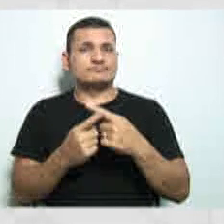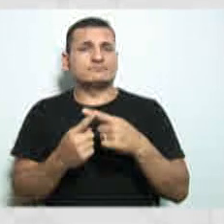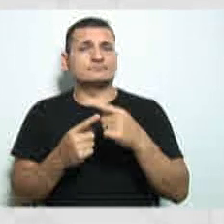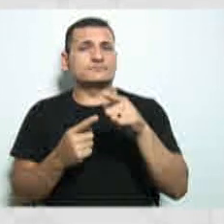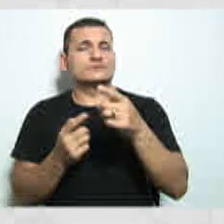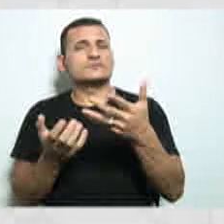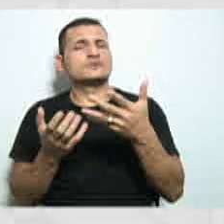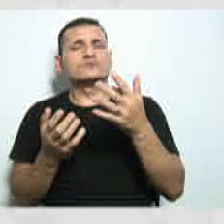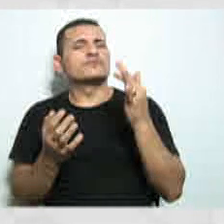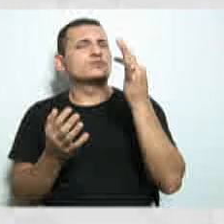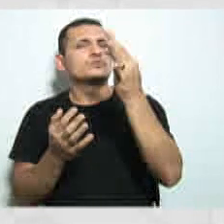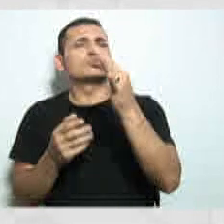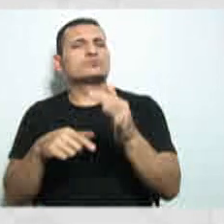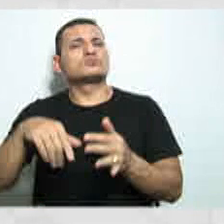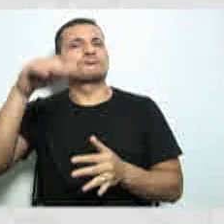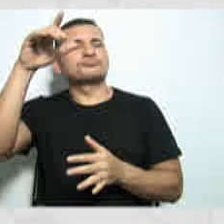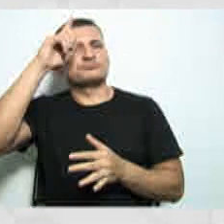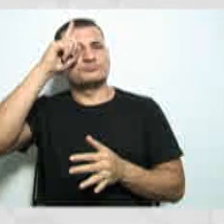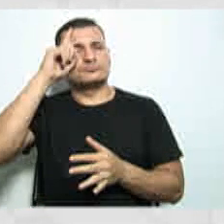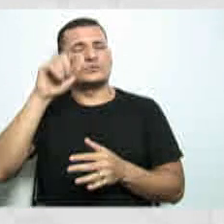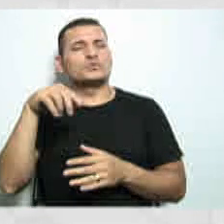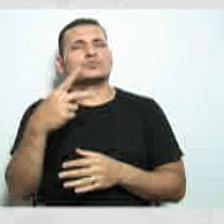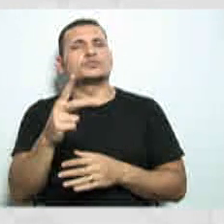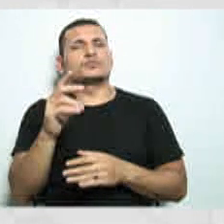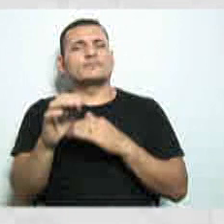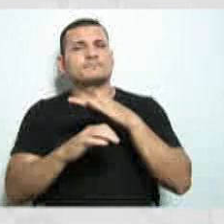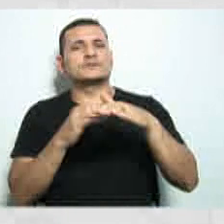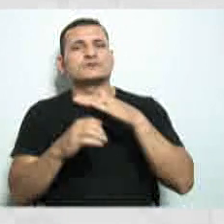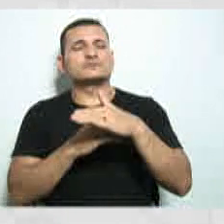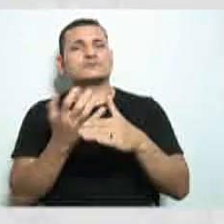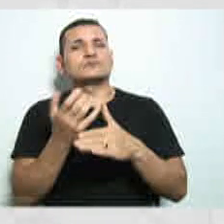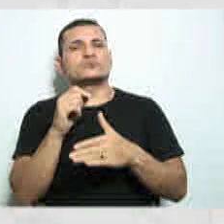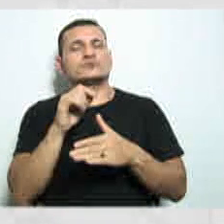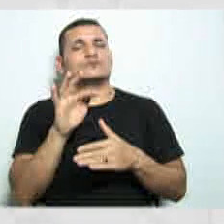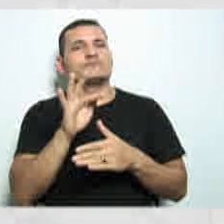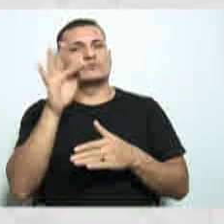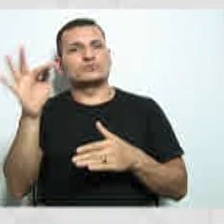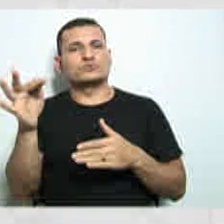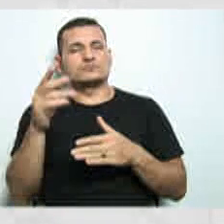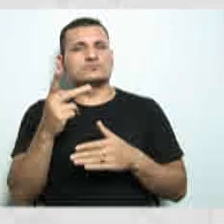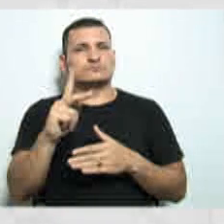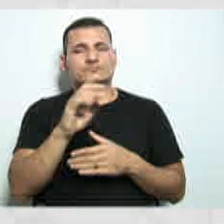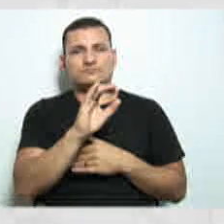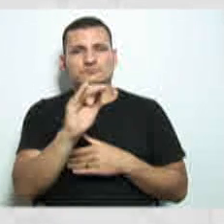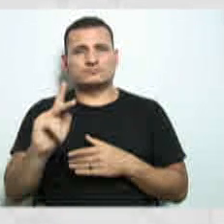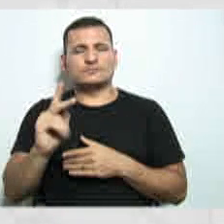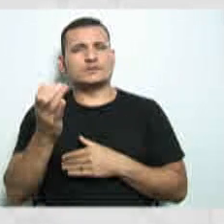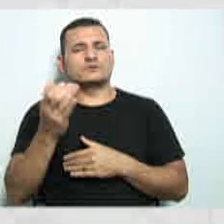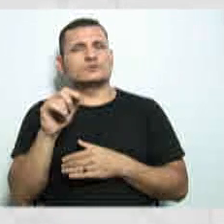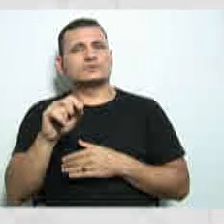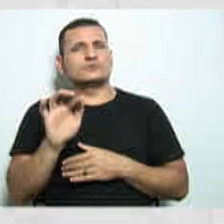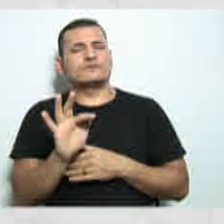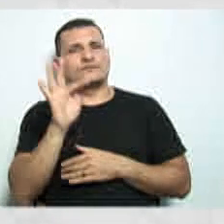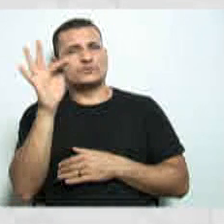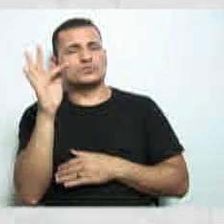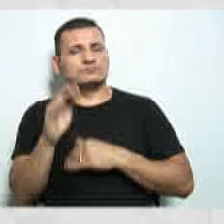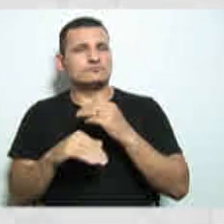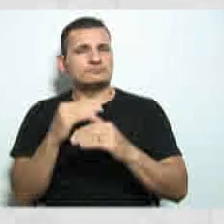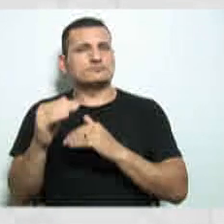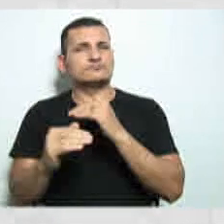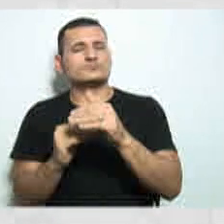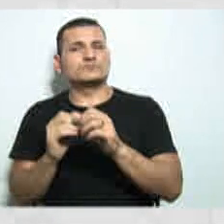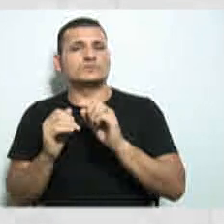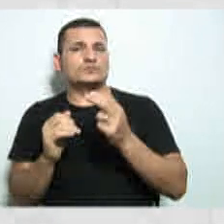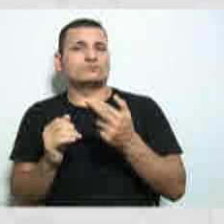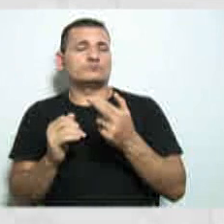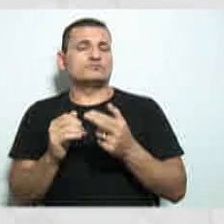quando crescer? O que a tua empresa quer ser quando crescer? Né? O que a tua cooperativa quer ser quando crescer? Ou o